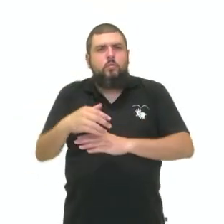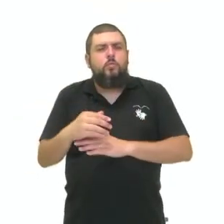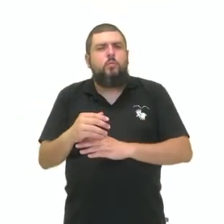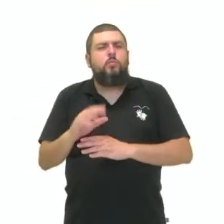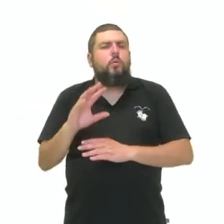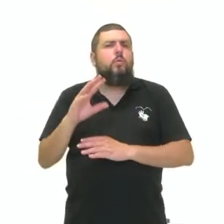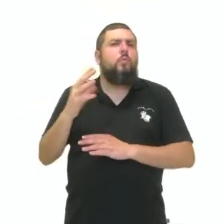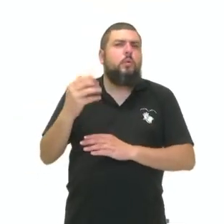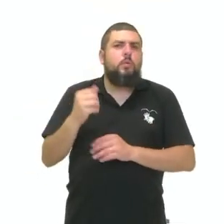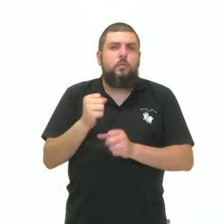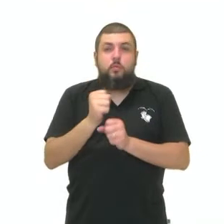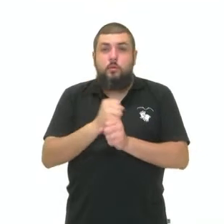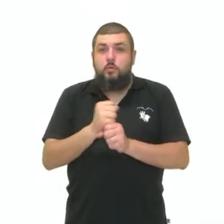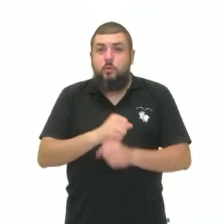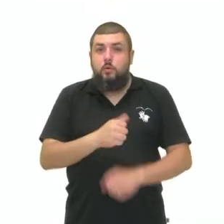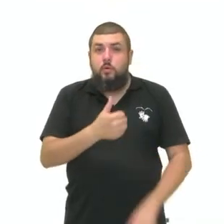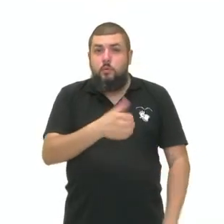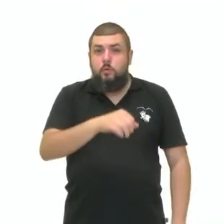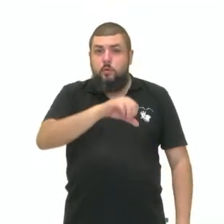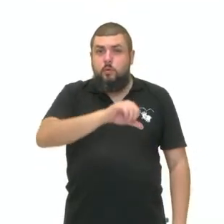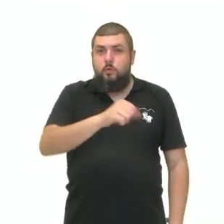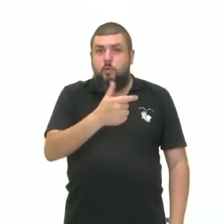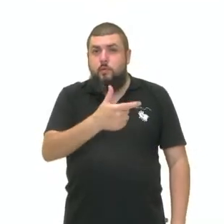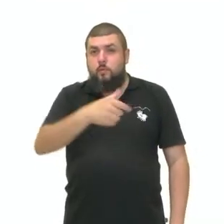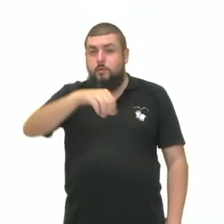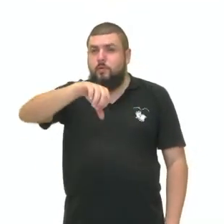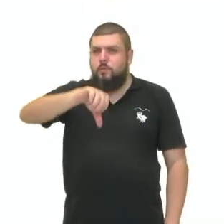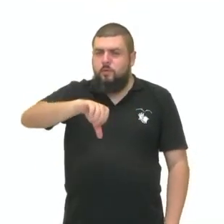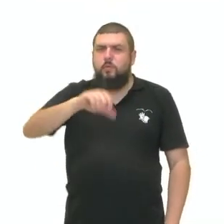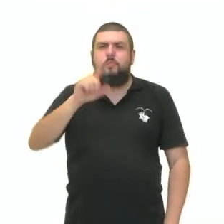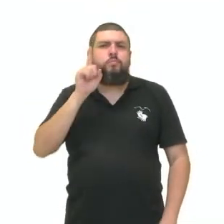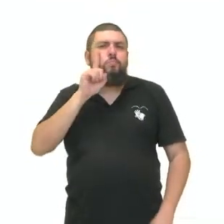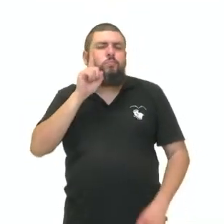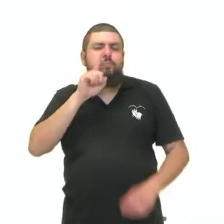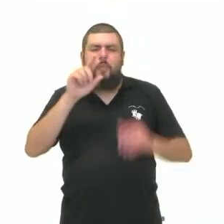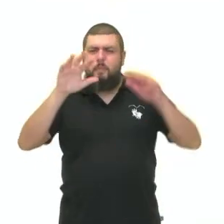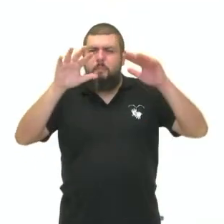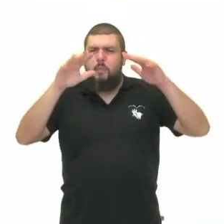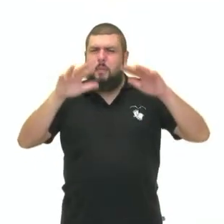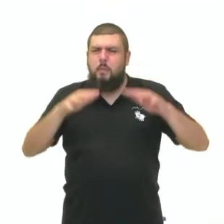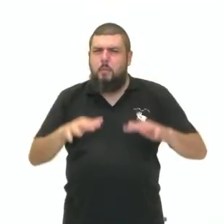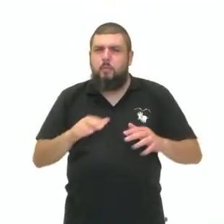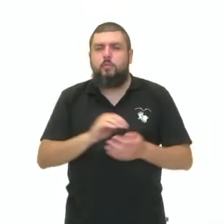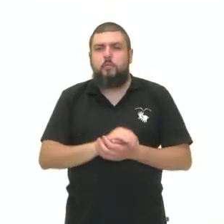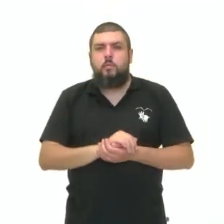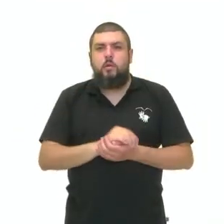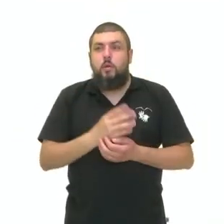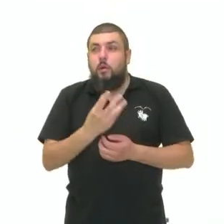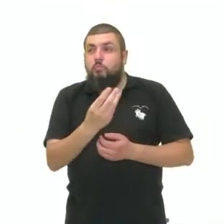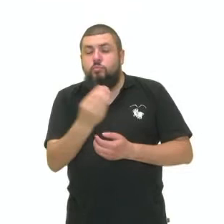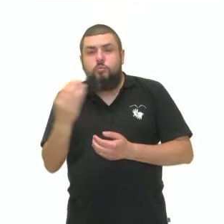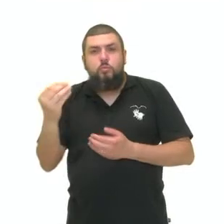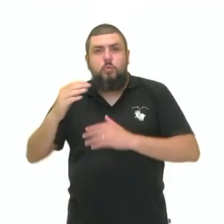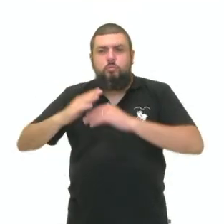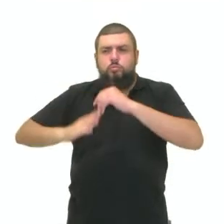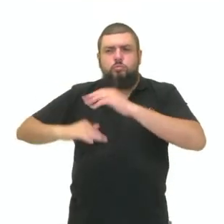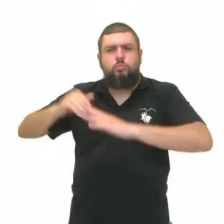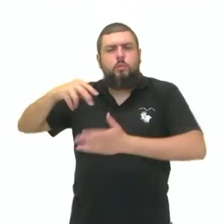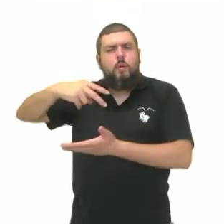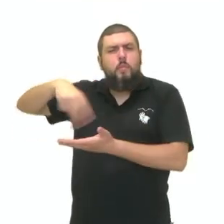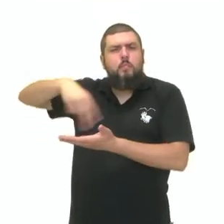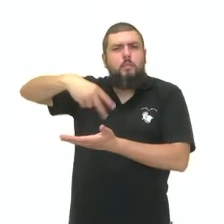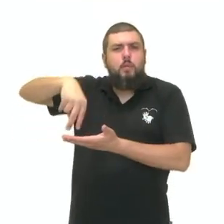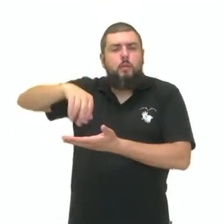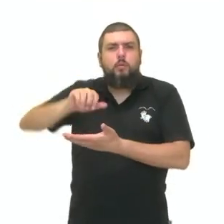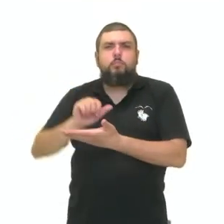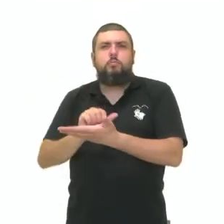em 1929, quando os músicos e dançarinos que trabalhavam nos cabarés ficaram desempregados e começaram